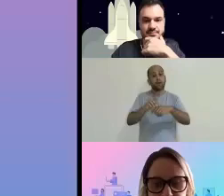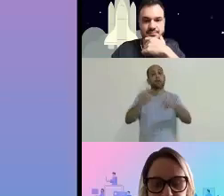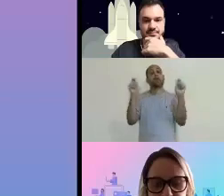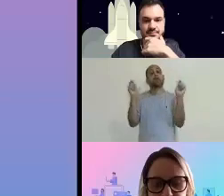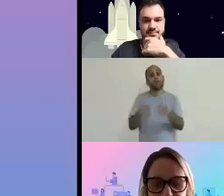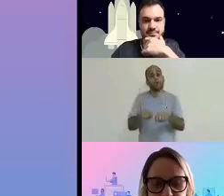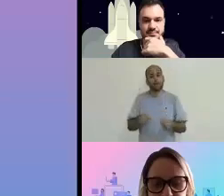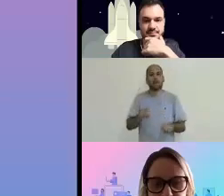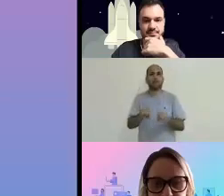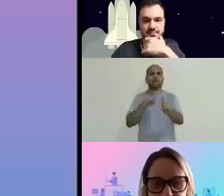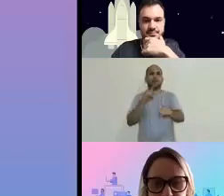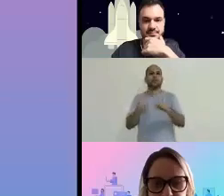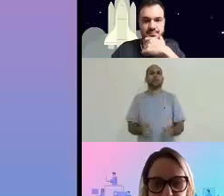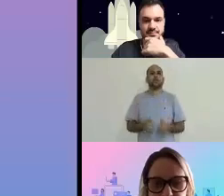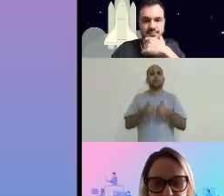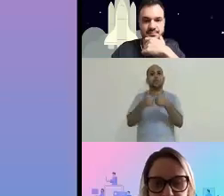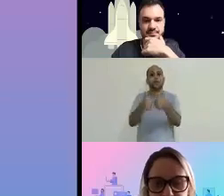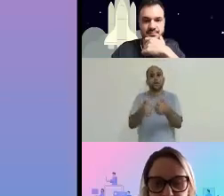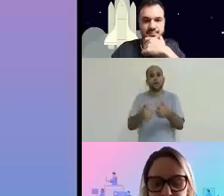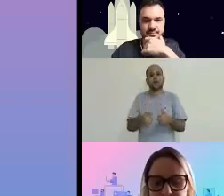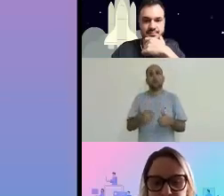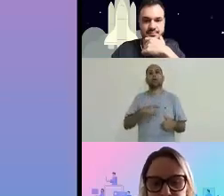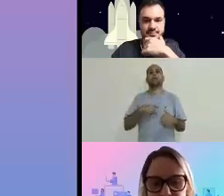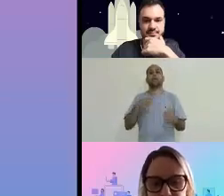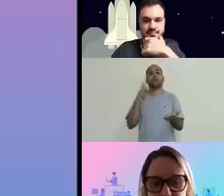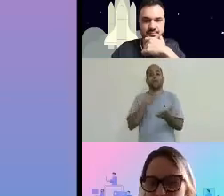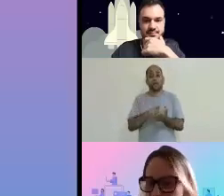melhores, considerando a realidade como ela é.